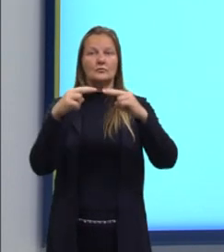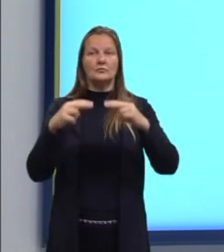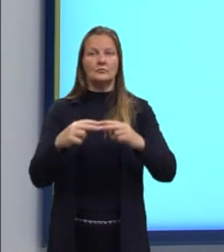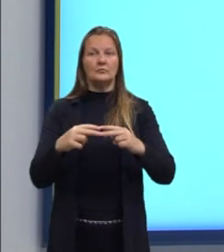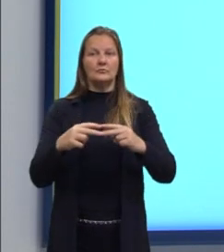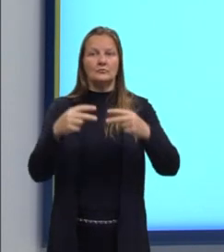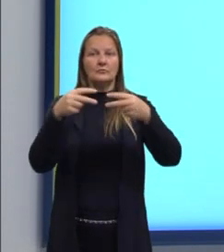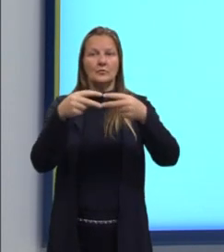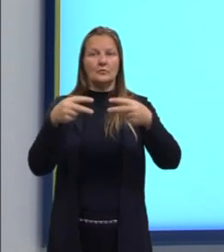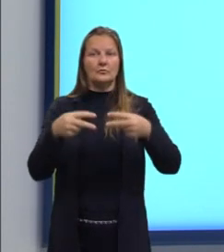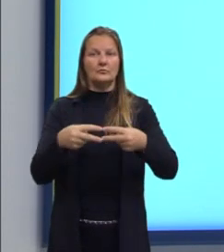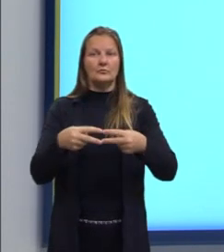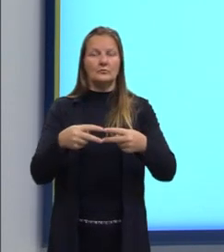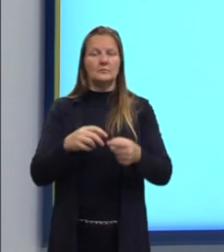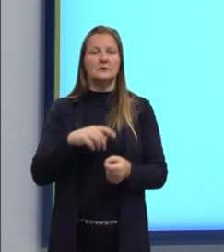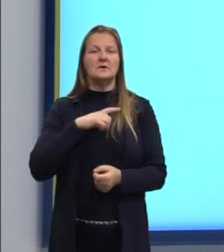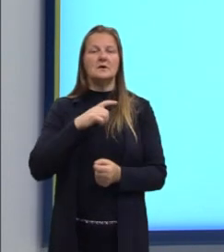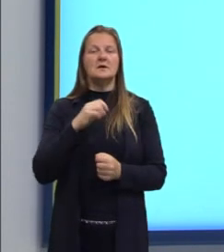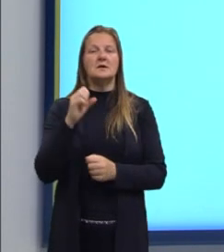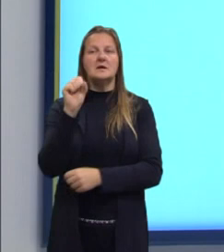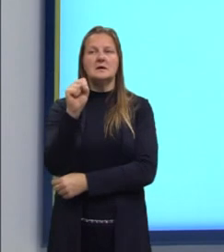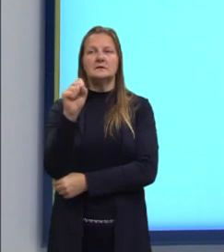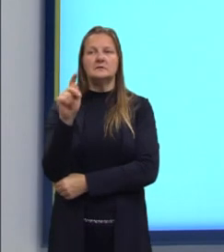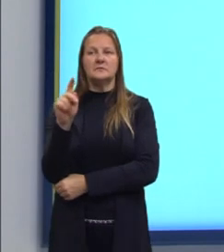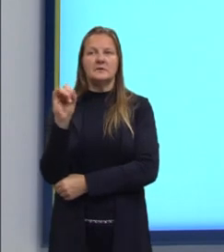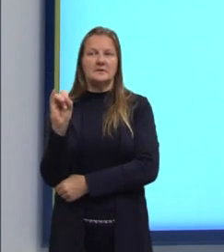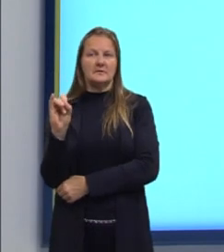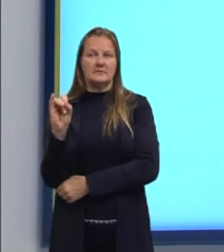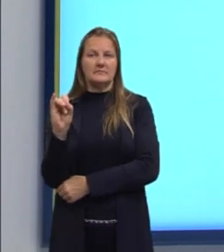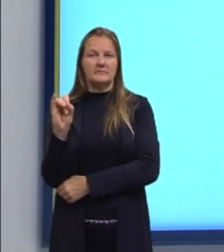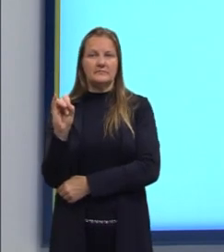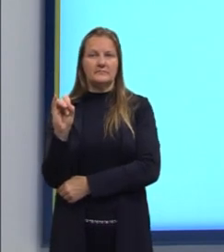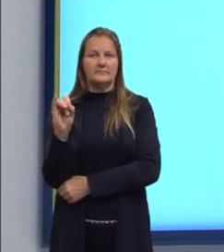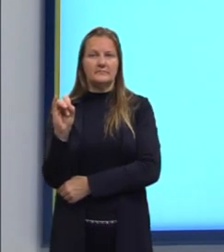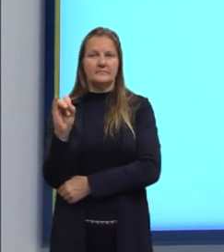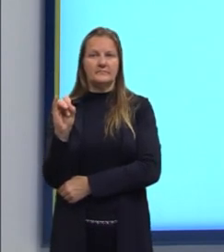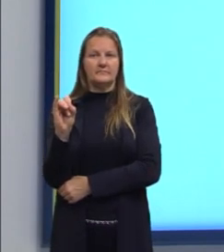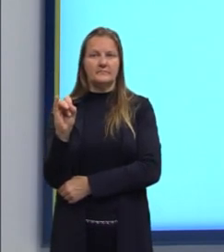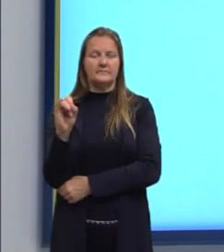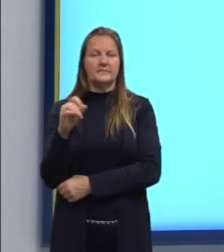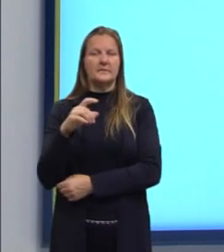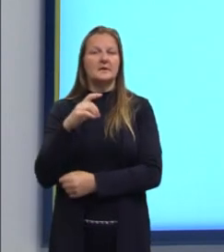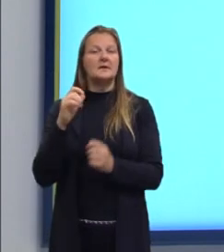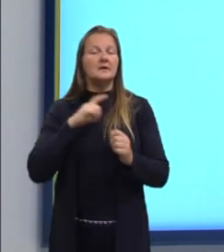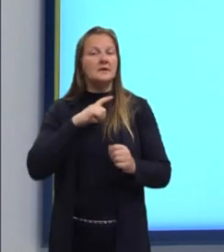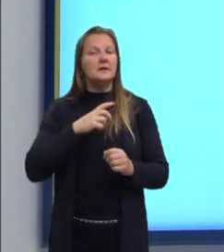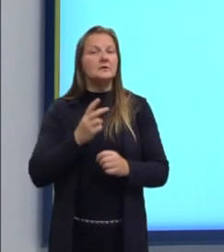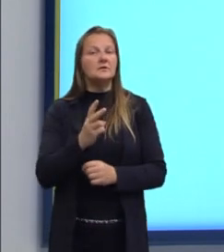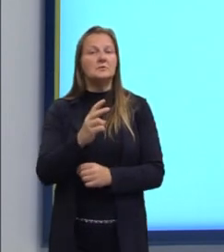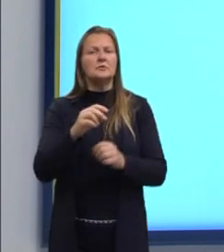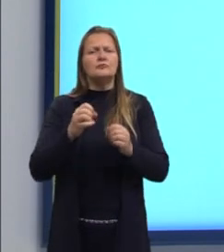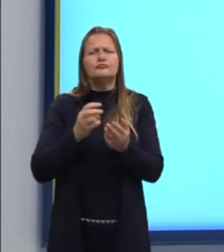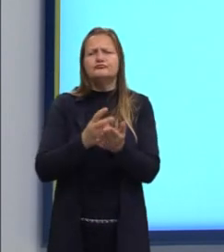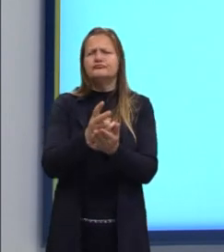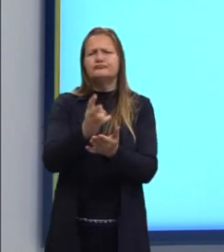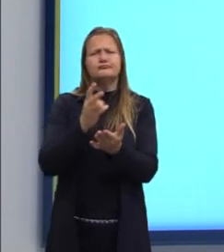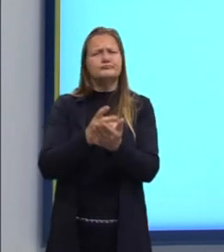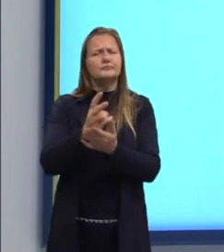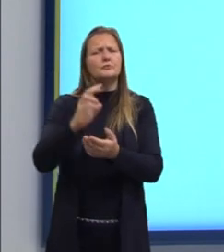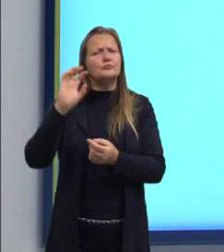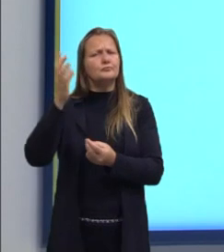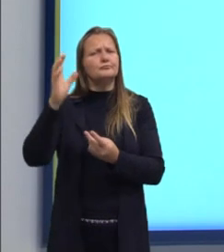o sistema possível indeterminado o spi ele vai possuindo então infinitas